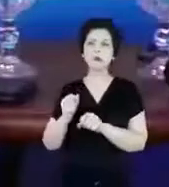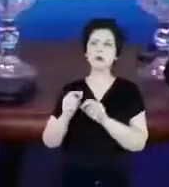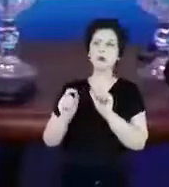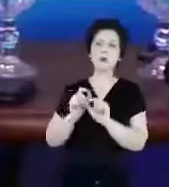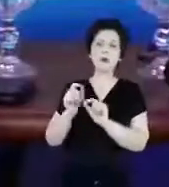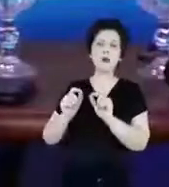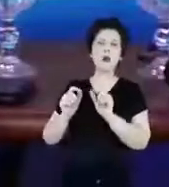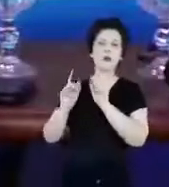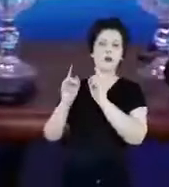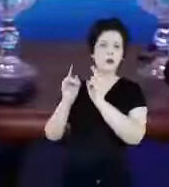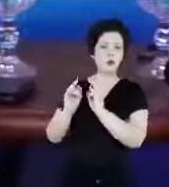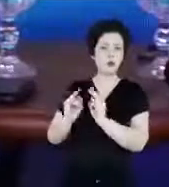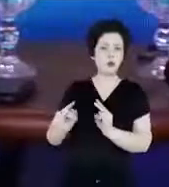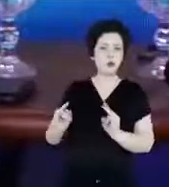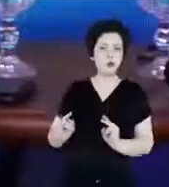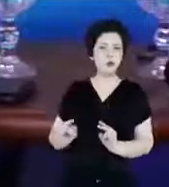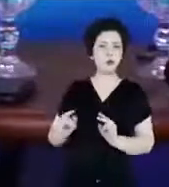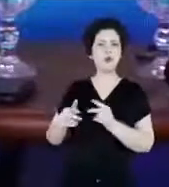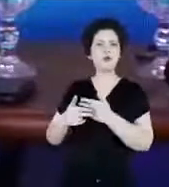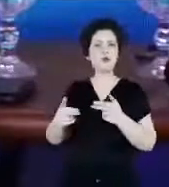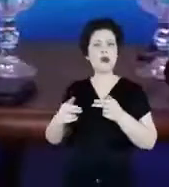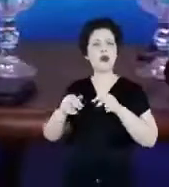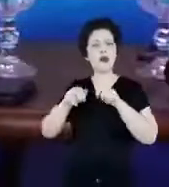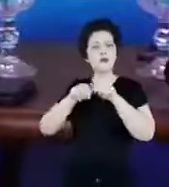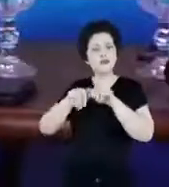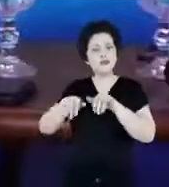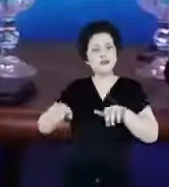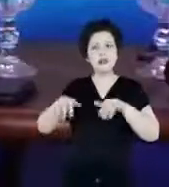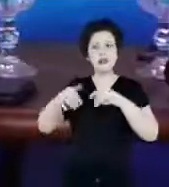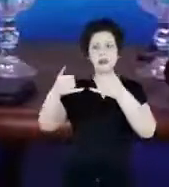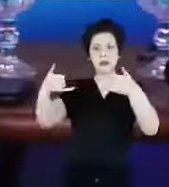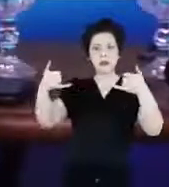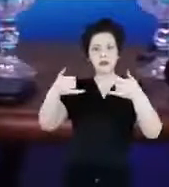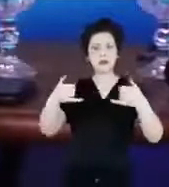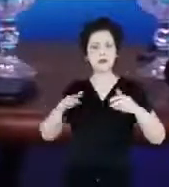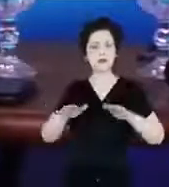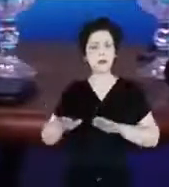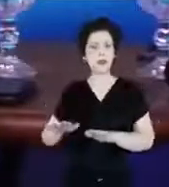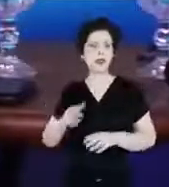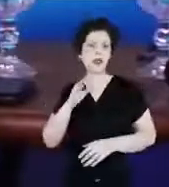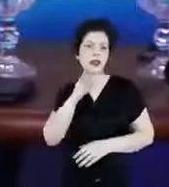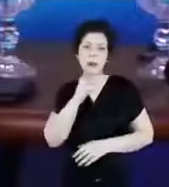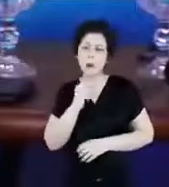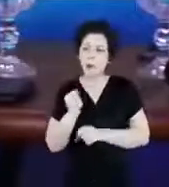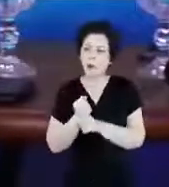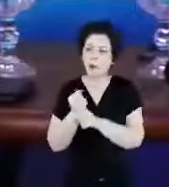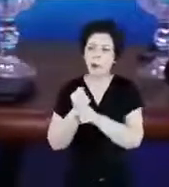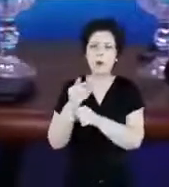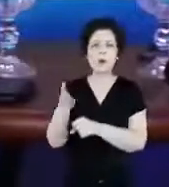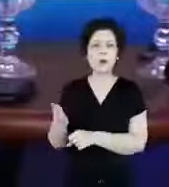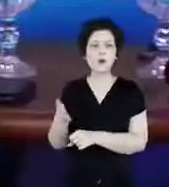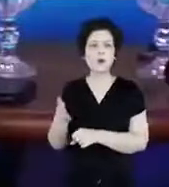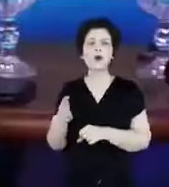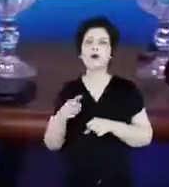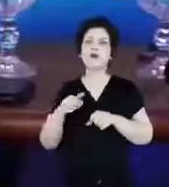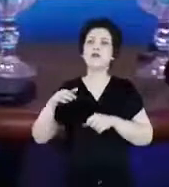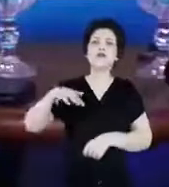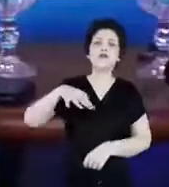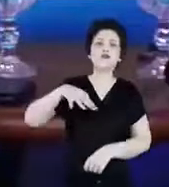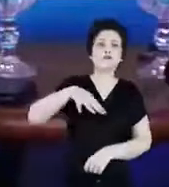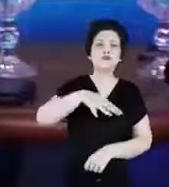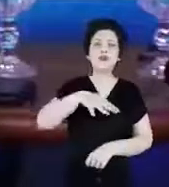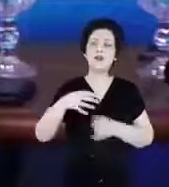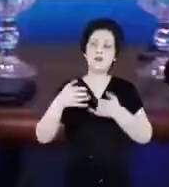Brasil. Devido, inclusive, geralmente, quando você tem essa transmissão passando por diversos estados, né, você